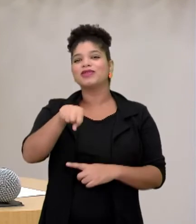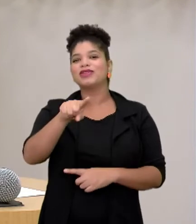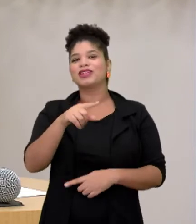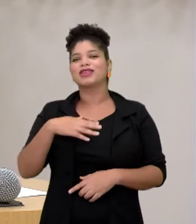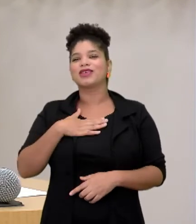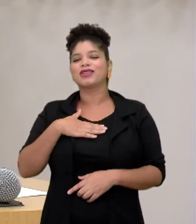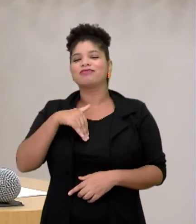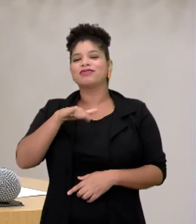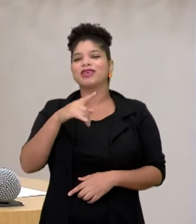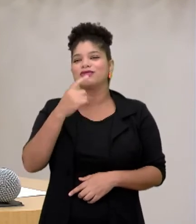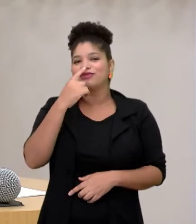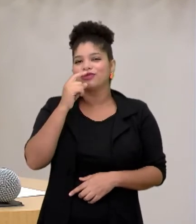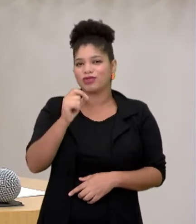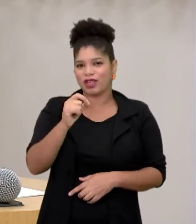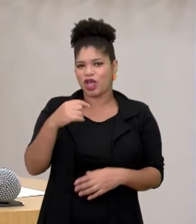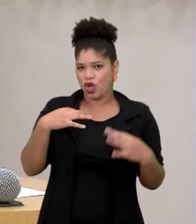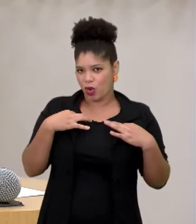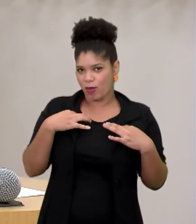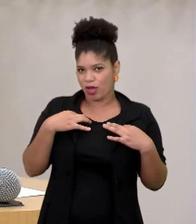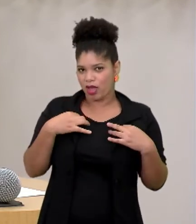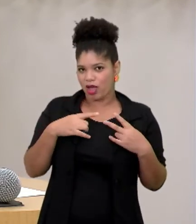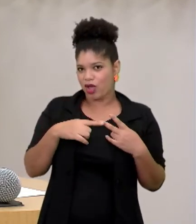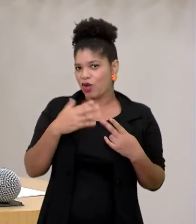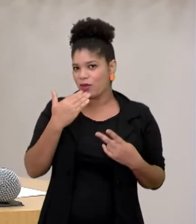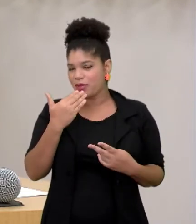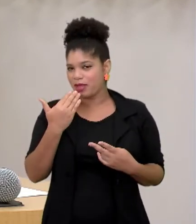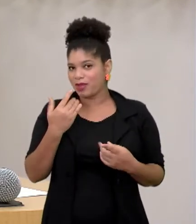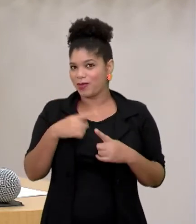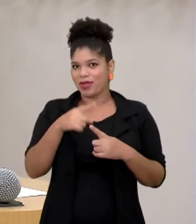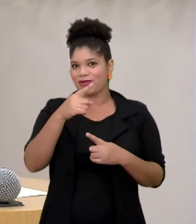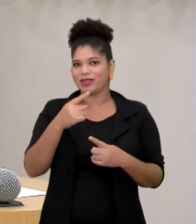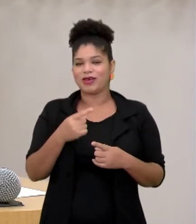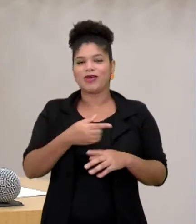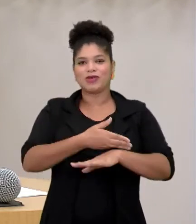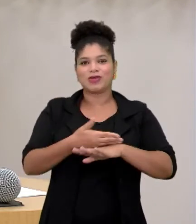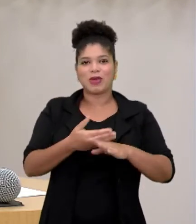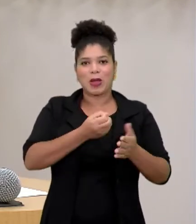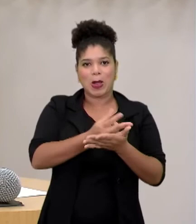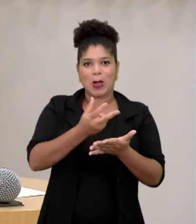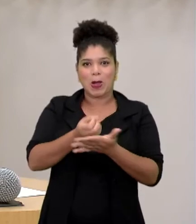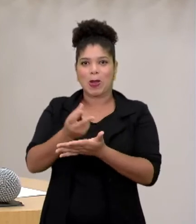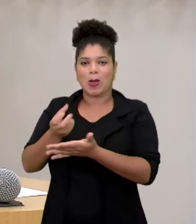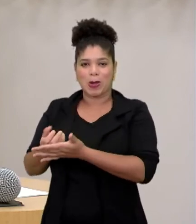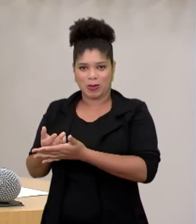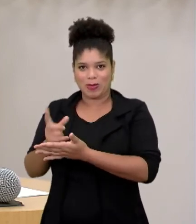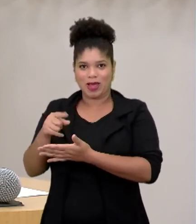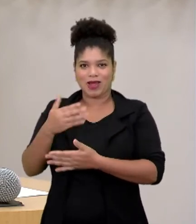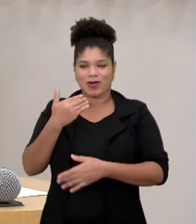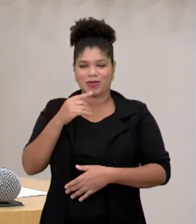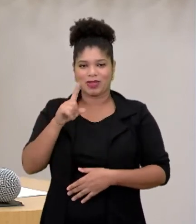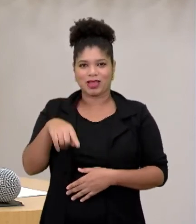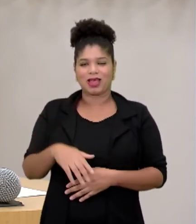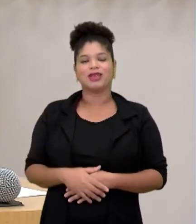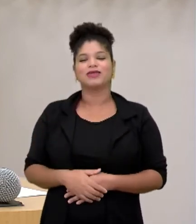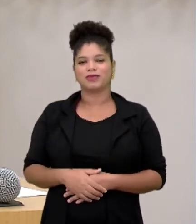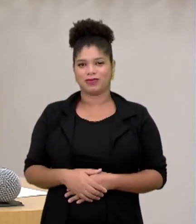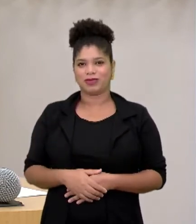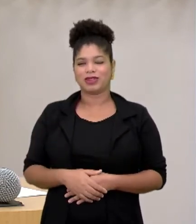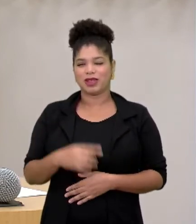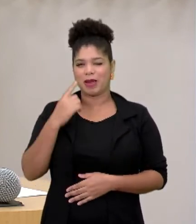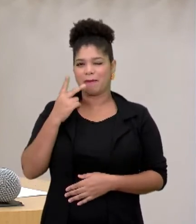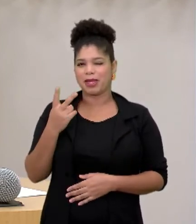que que mais você recebe? É roupa, é comida, porque você pede muita comida. já começa a reparar o que que que os